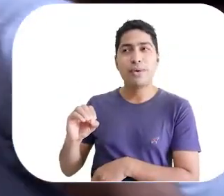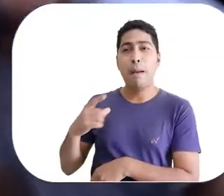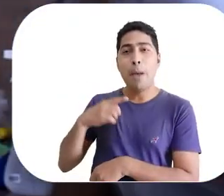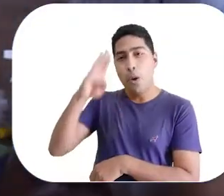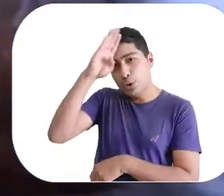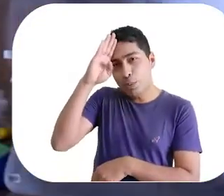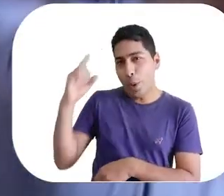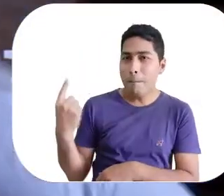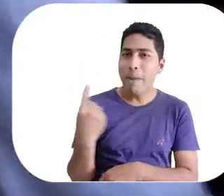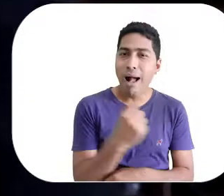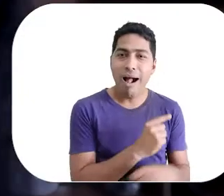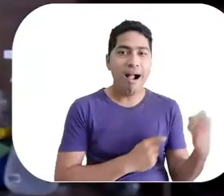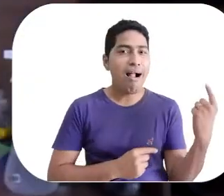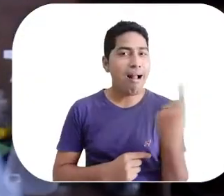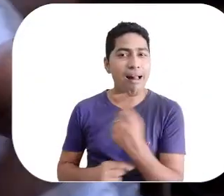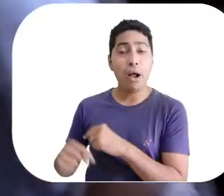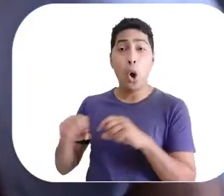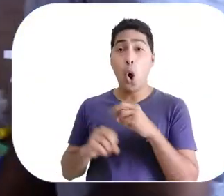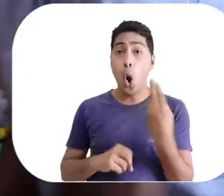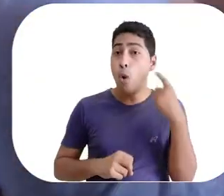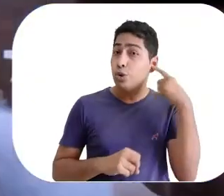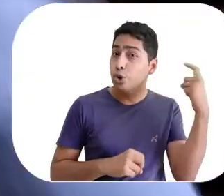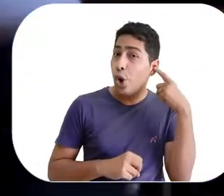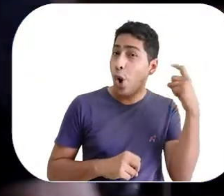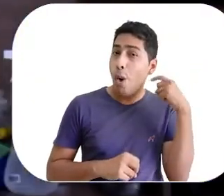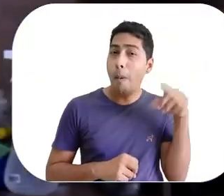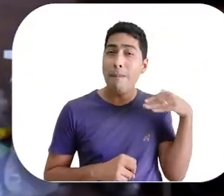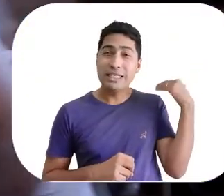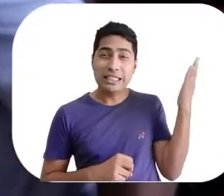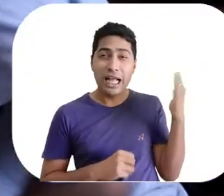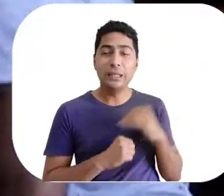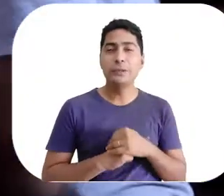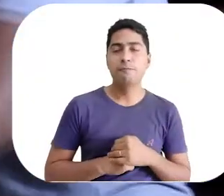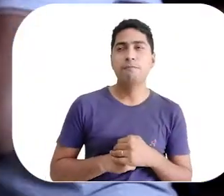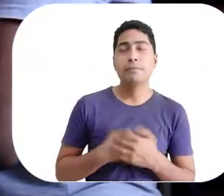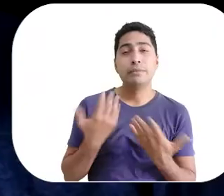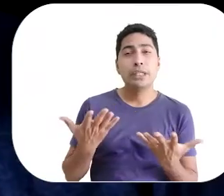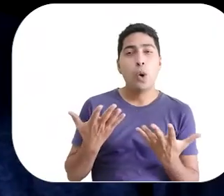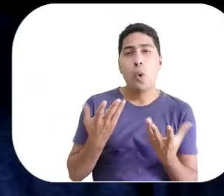sobrinho passava na frente da câmera, ou então tinha um barulho externo. Então, saber